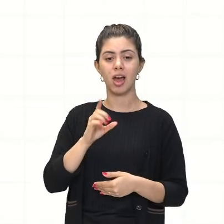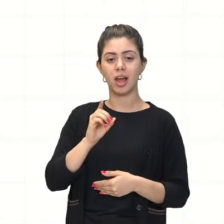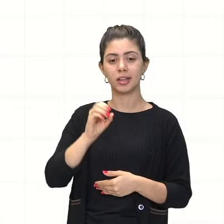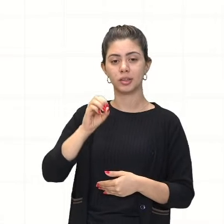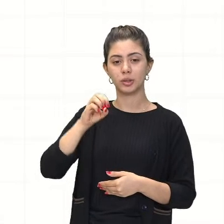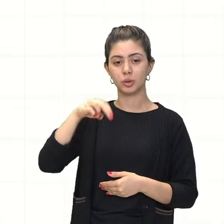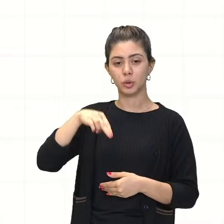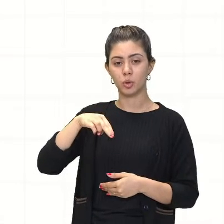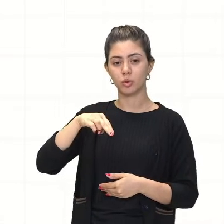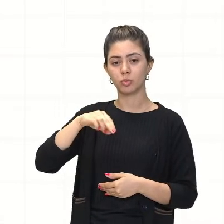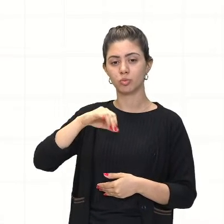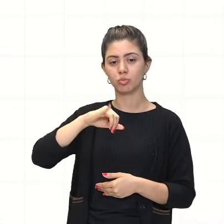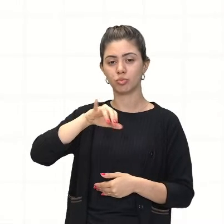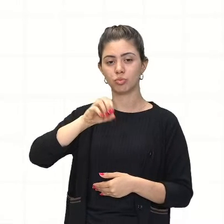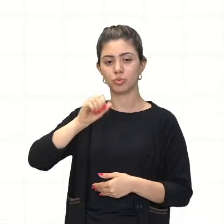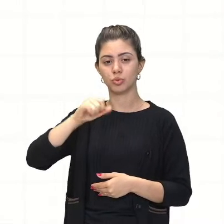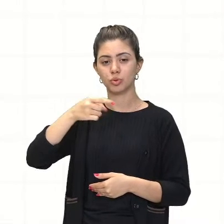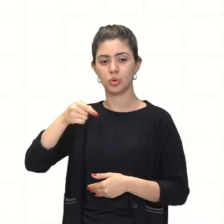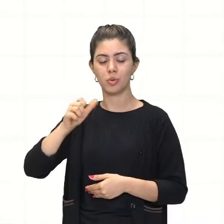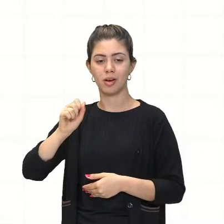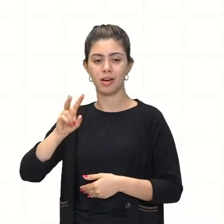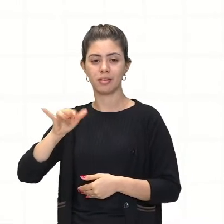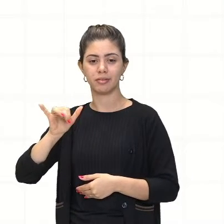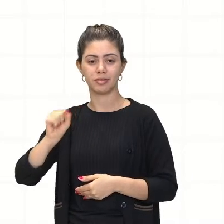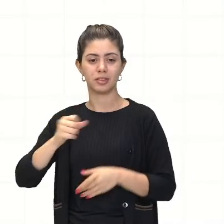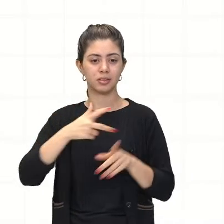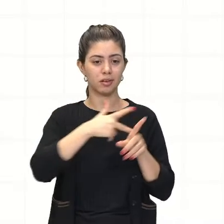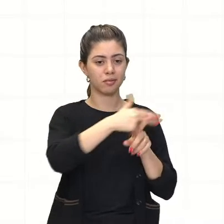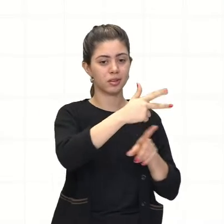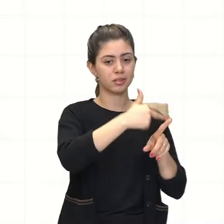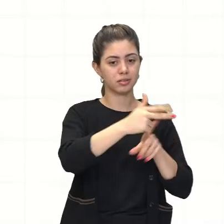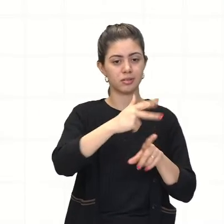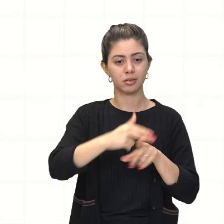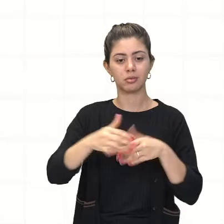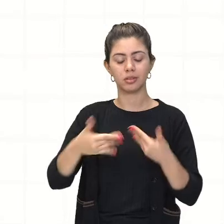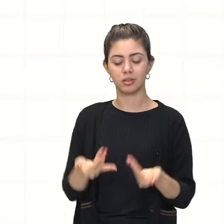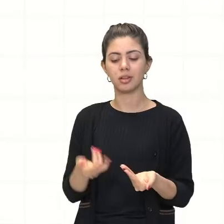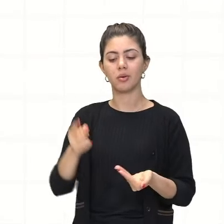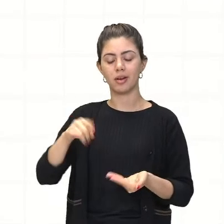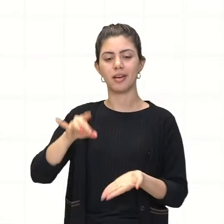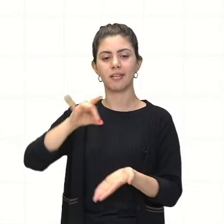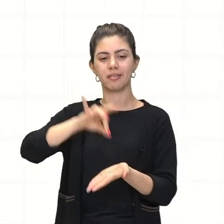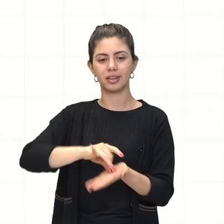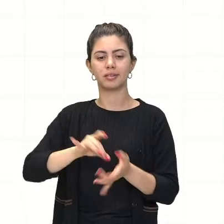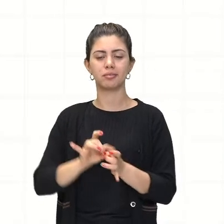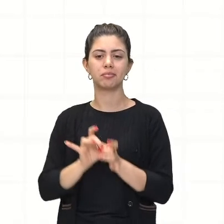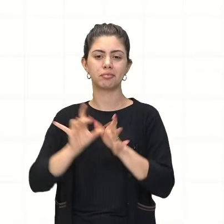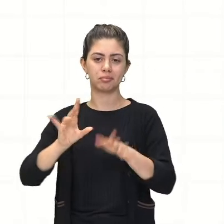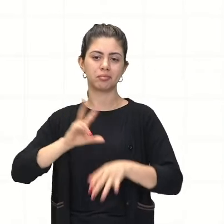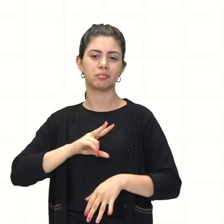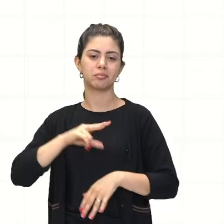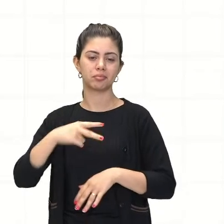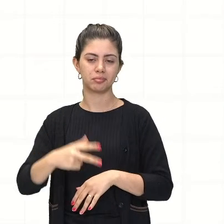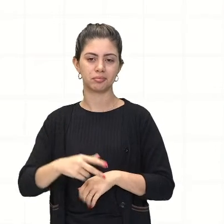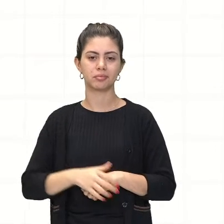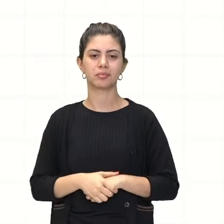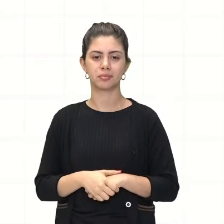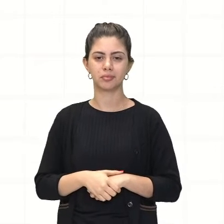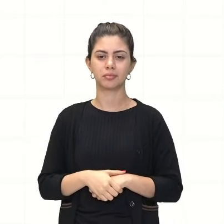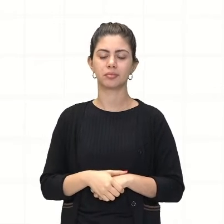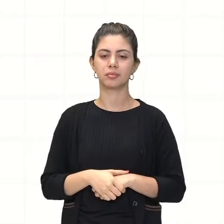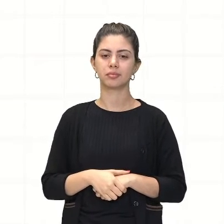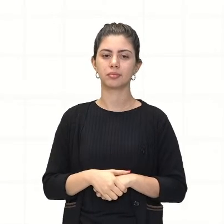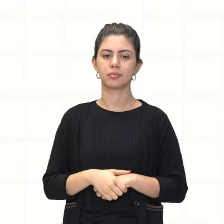Avis derrotaram as tropas castelhanas, consolidando a independência de Portugal.